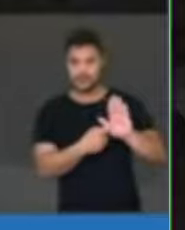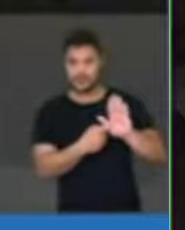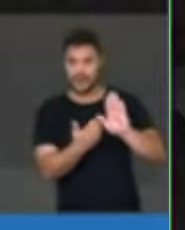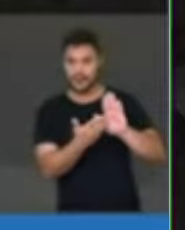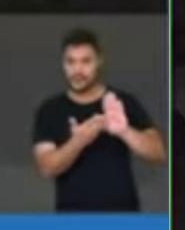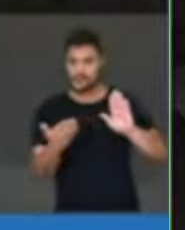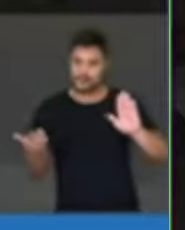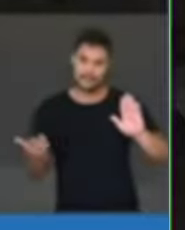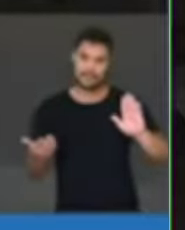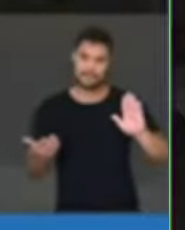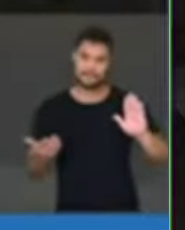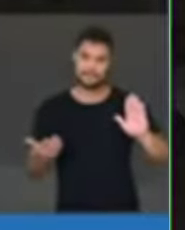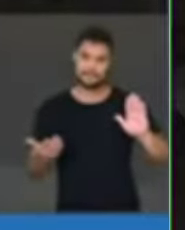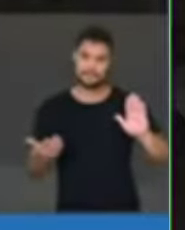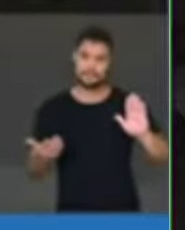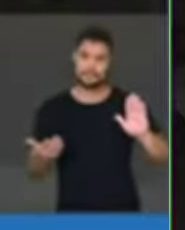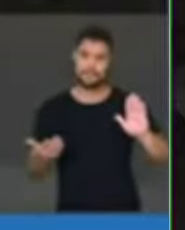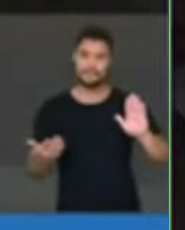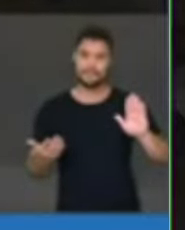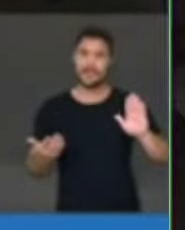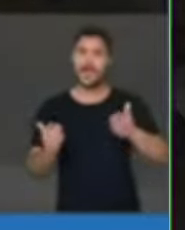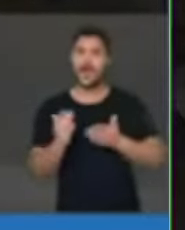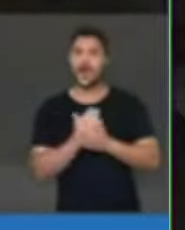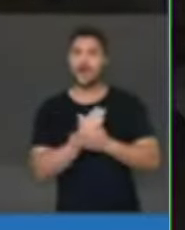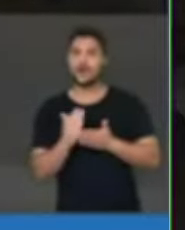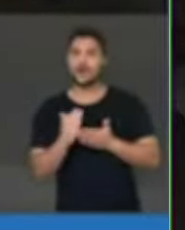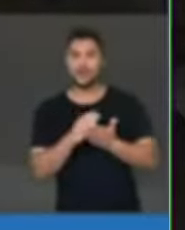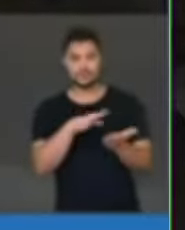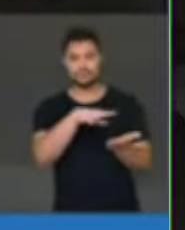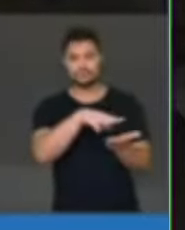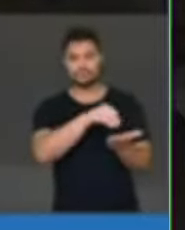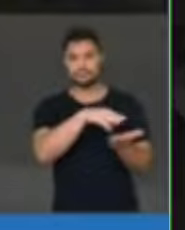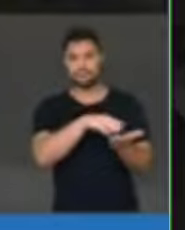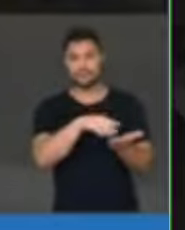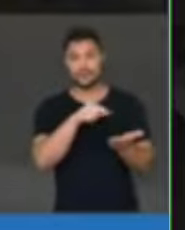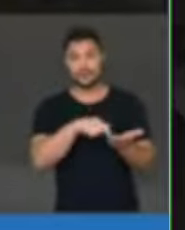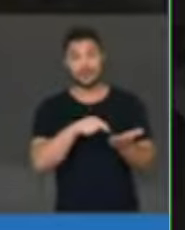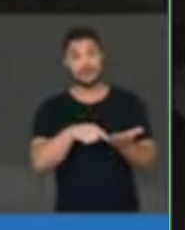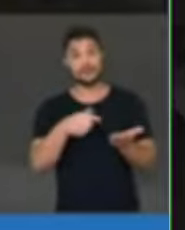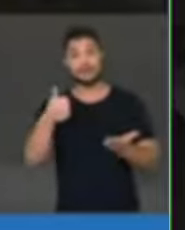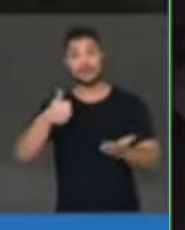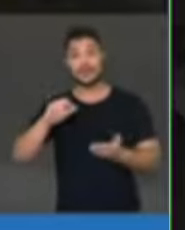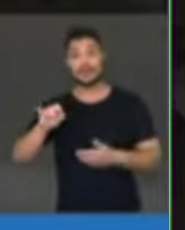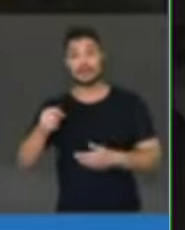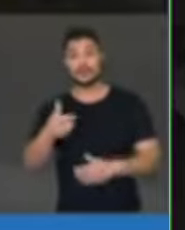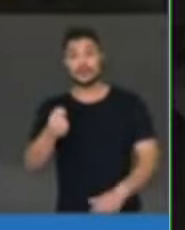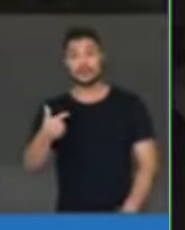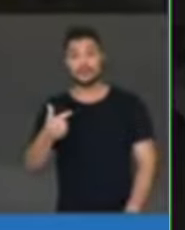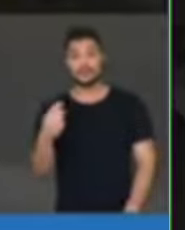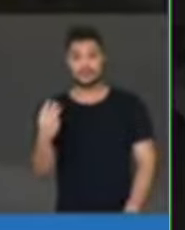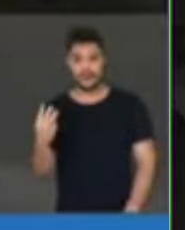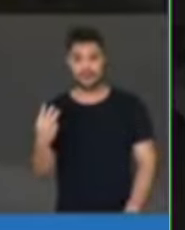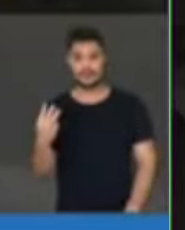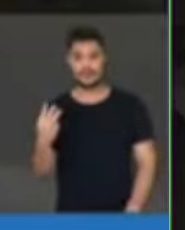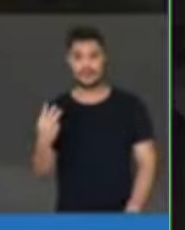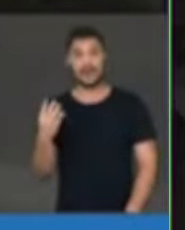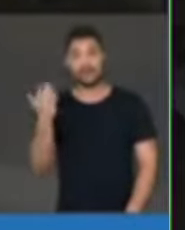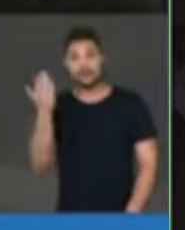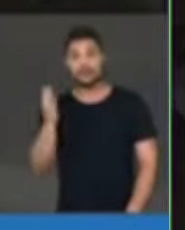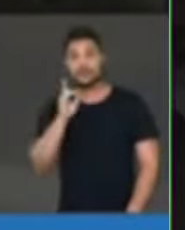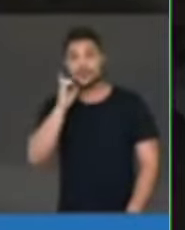todos alguns prints. Esse aqui é de 1º de janeiro de 2023, do